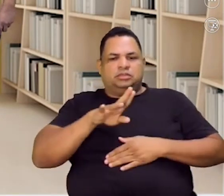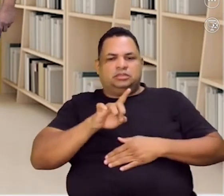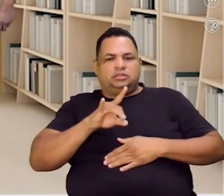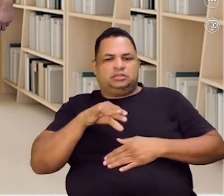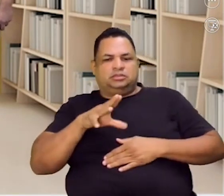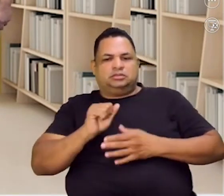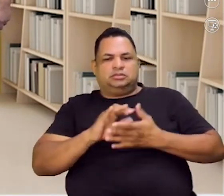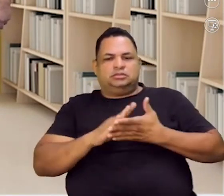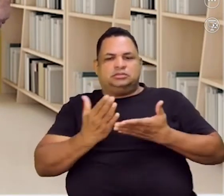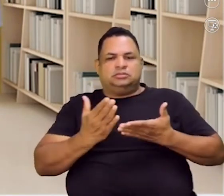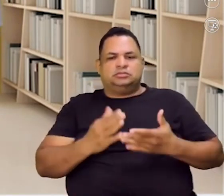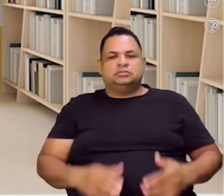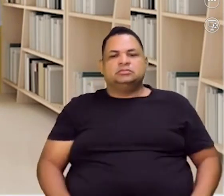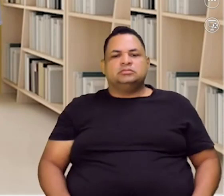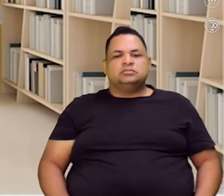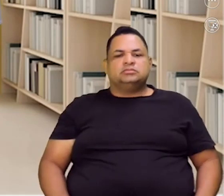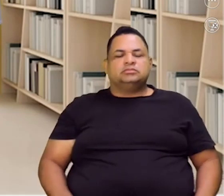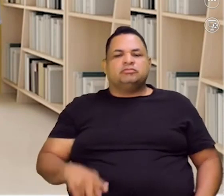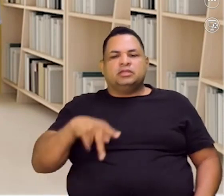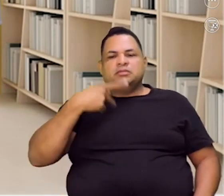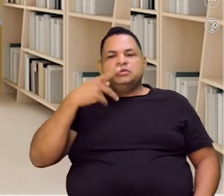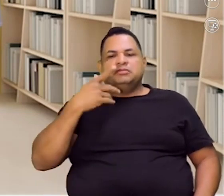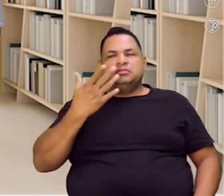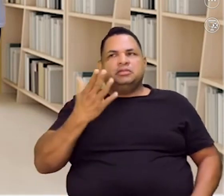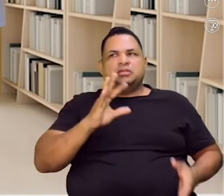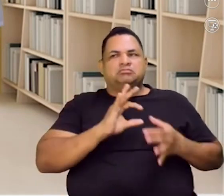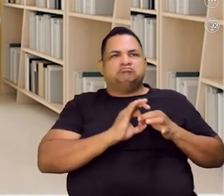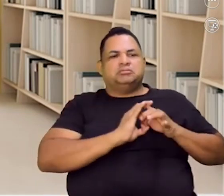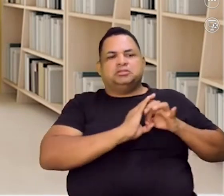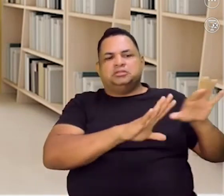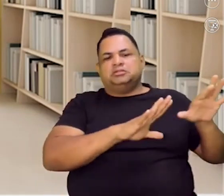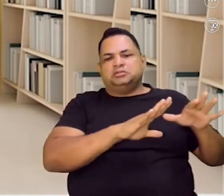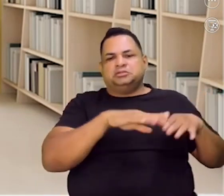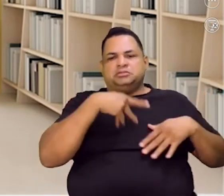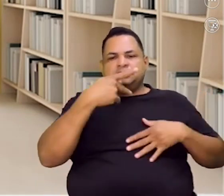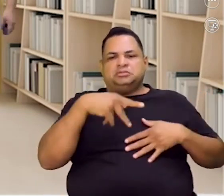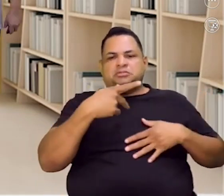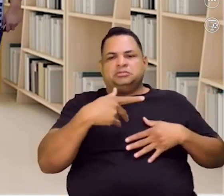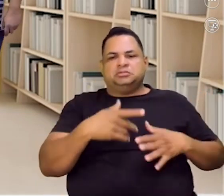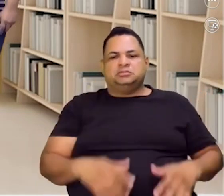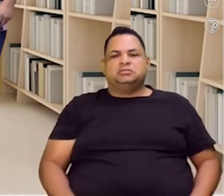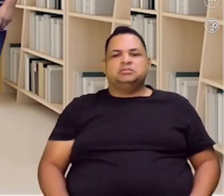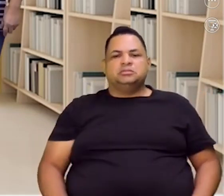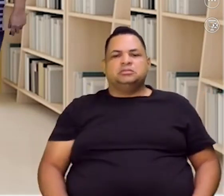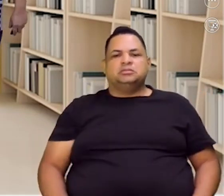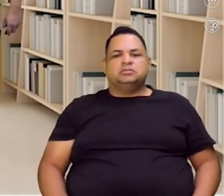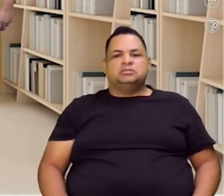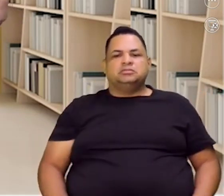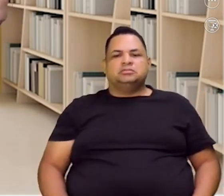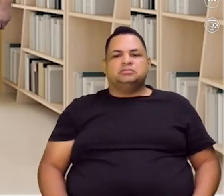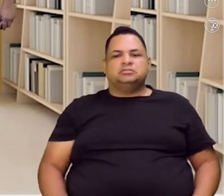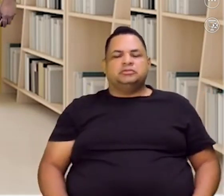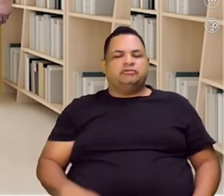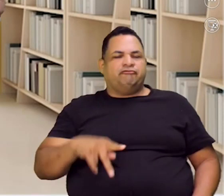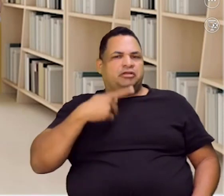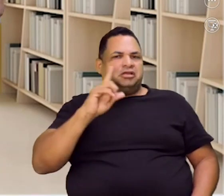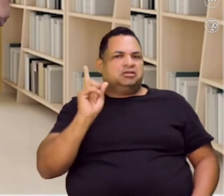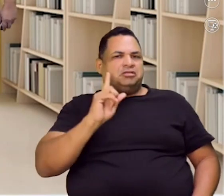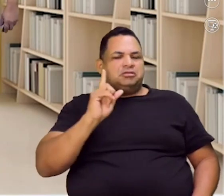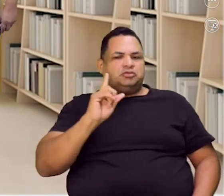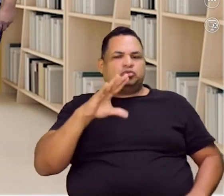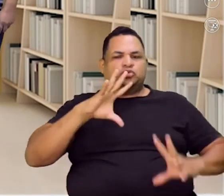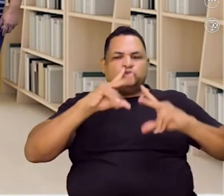foi obrigado a abjurar publicamente suas ideias, né? Teve, vou lá na frente, vou abjurar. Ou seja, eu vou negar aquilo que eu